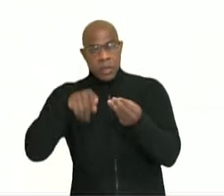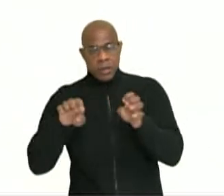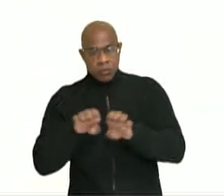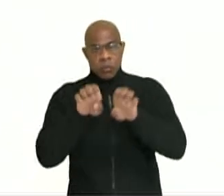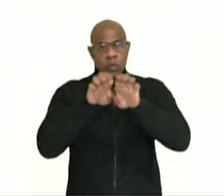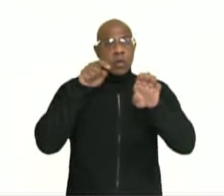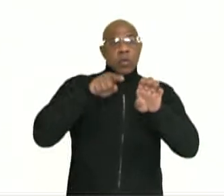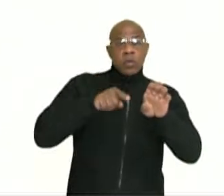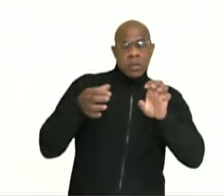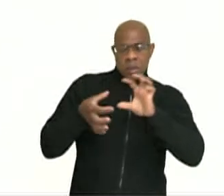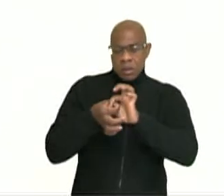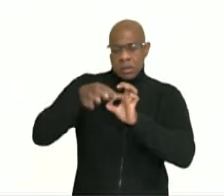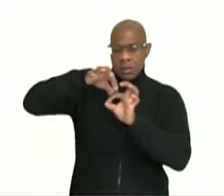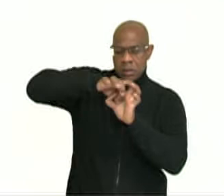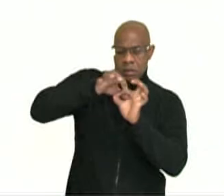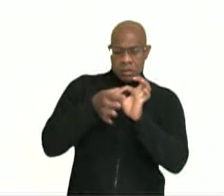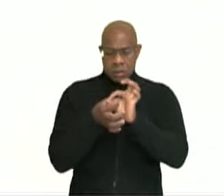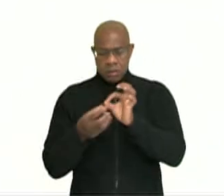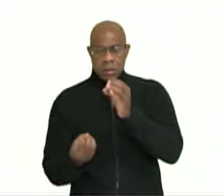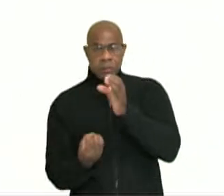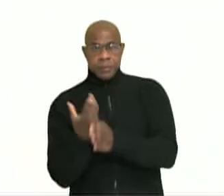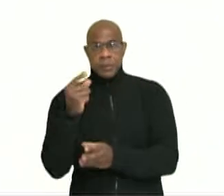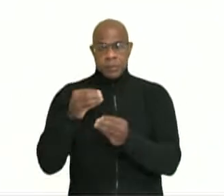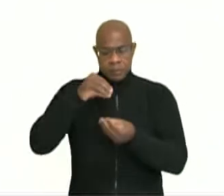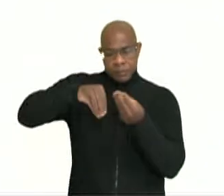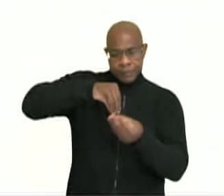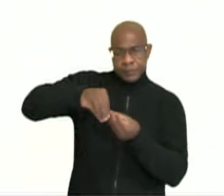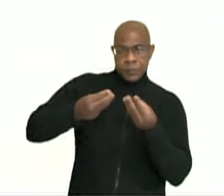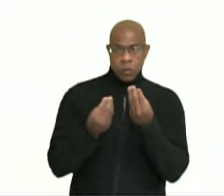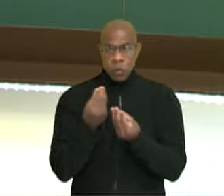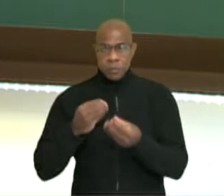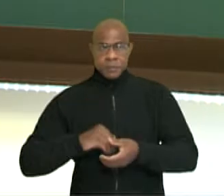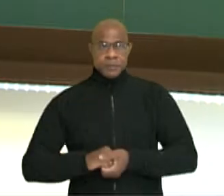estrutura das ligações químicas na formação das substâncias.